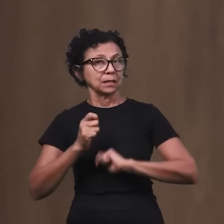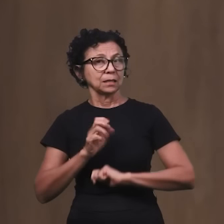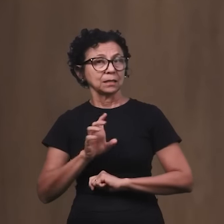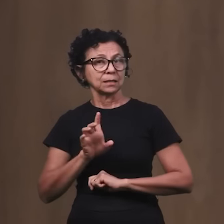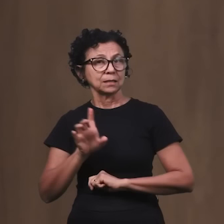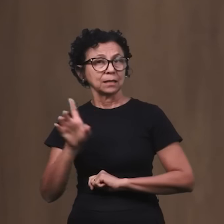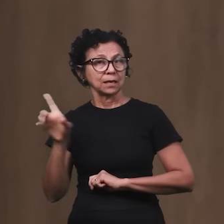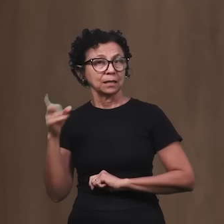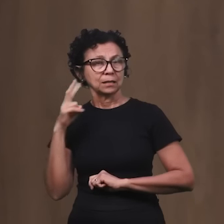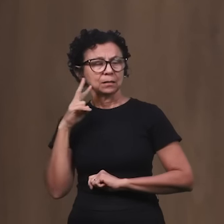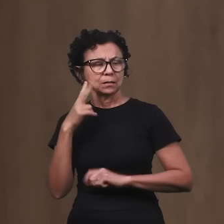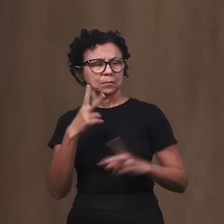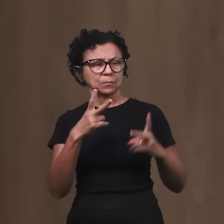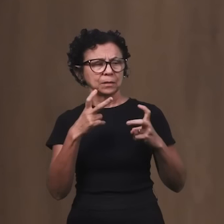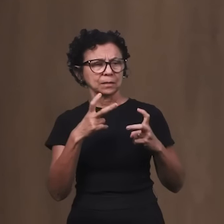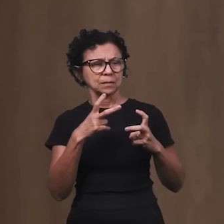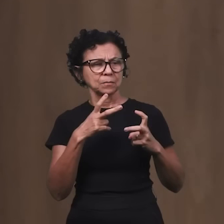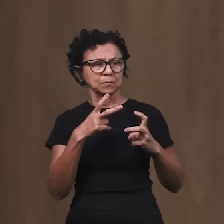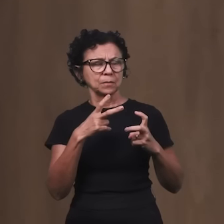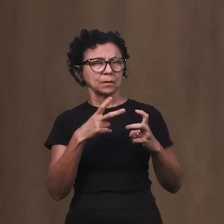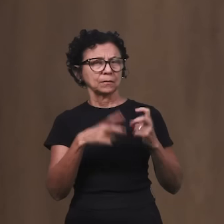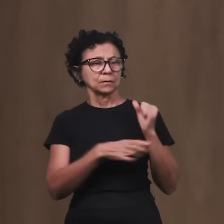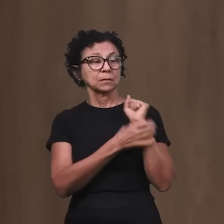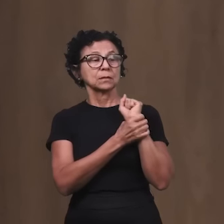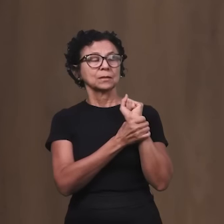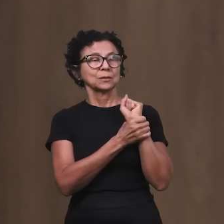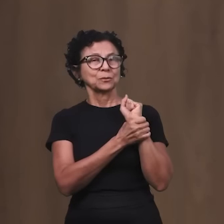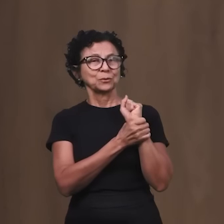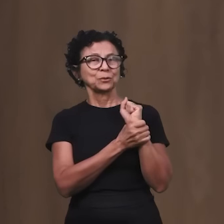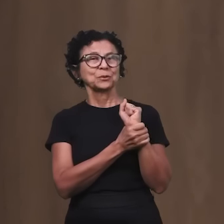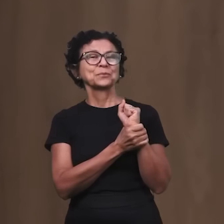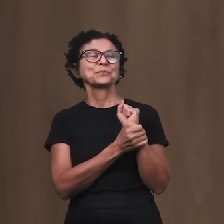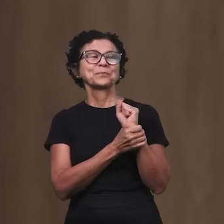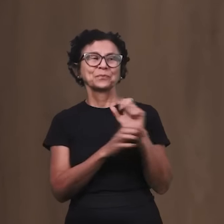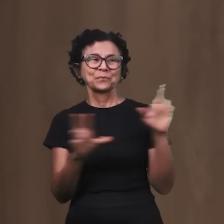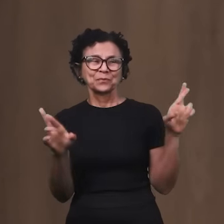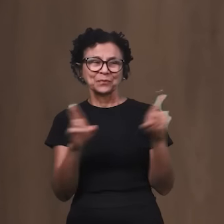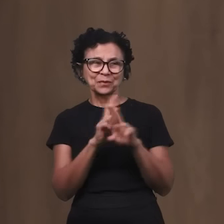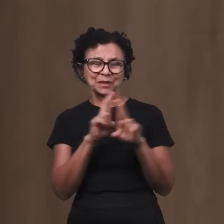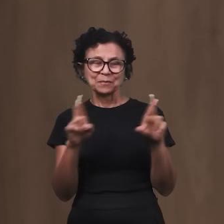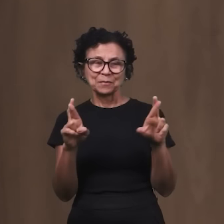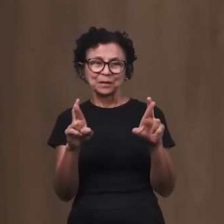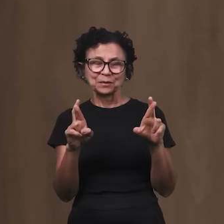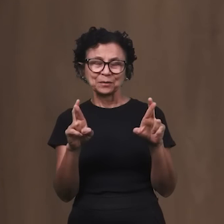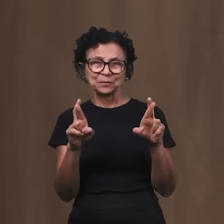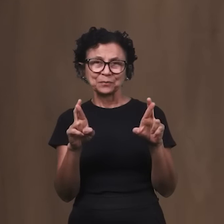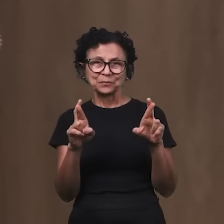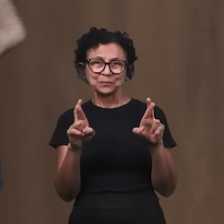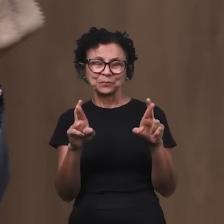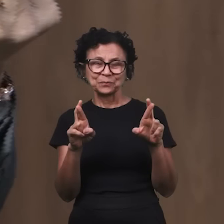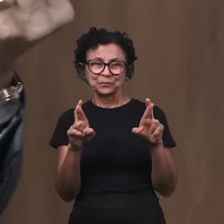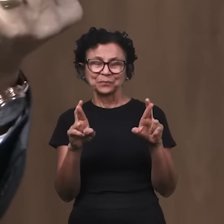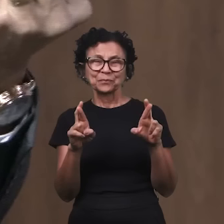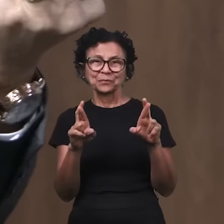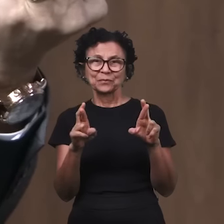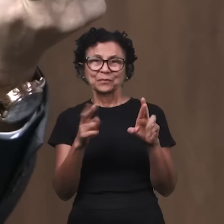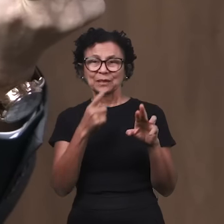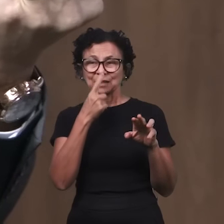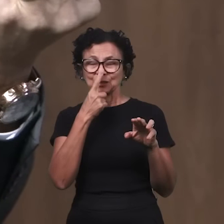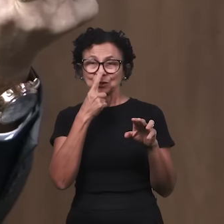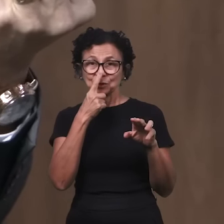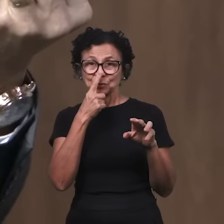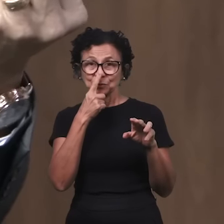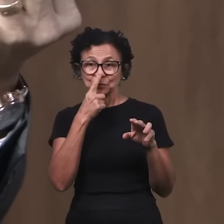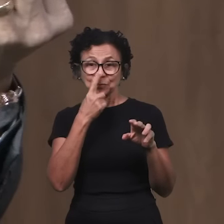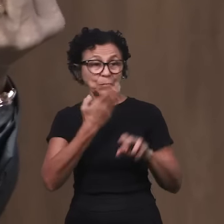segura, você vai criar um vínculo, vai se tornar uma amizade, não só durante o